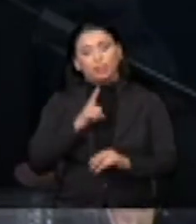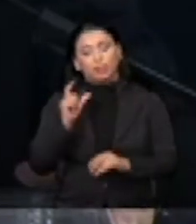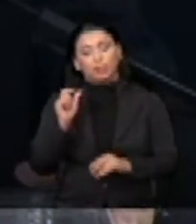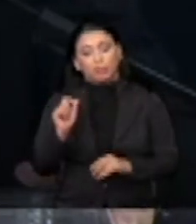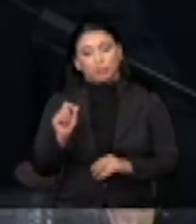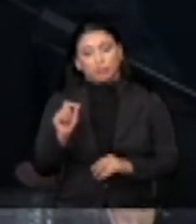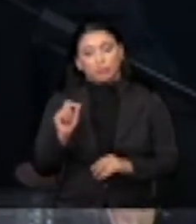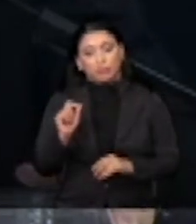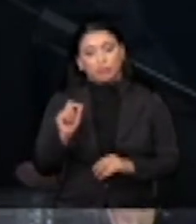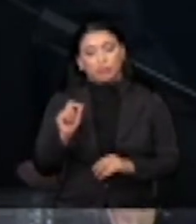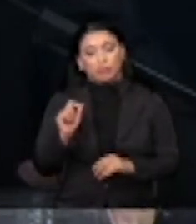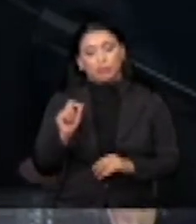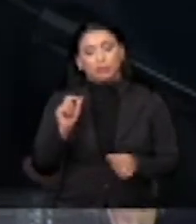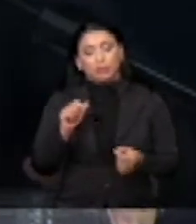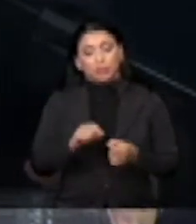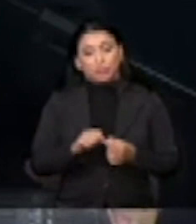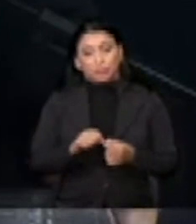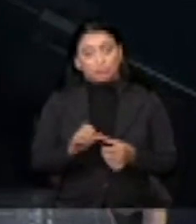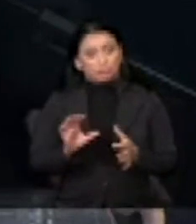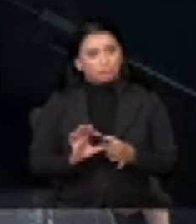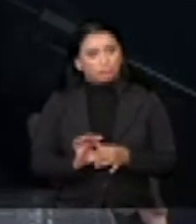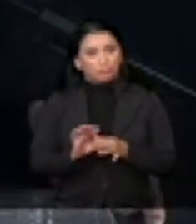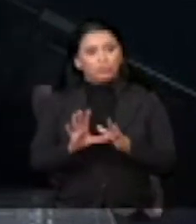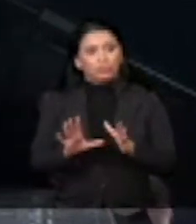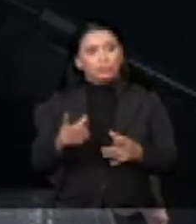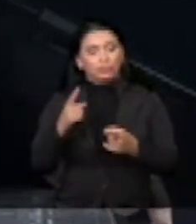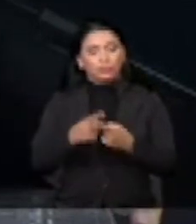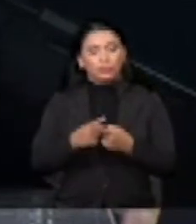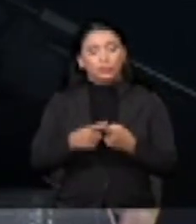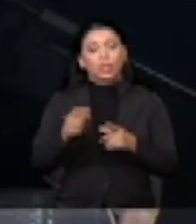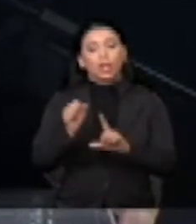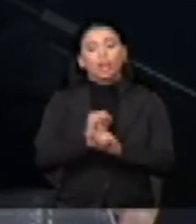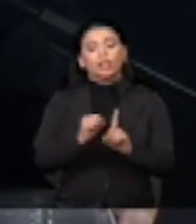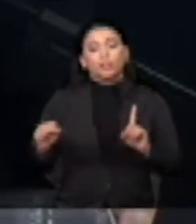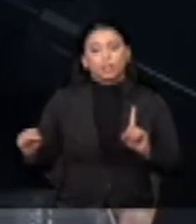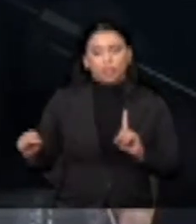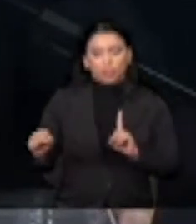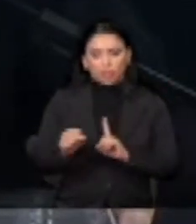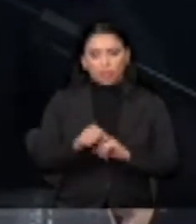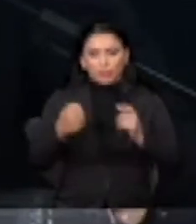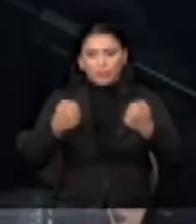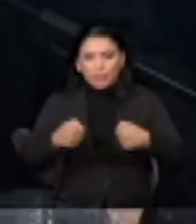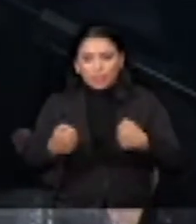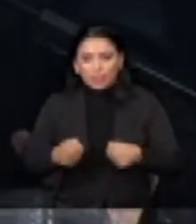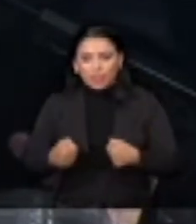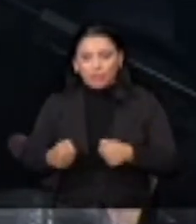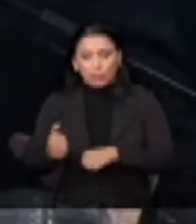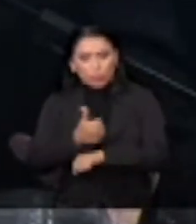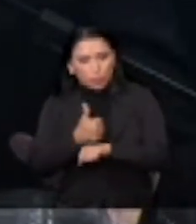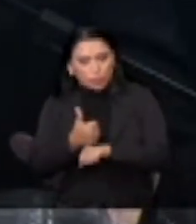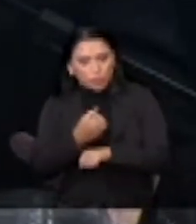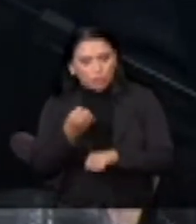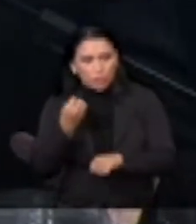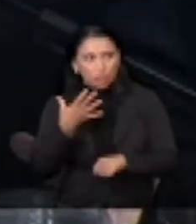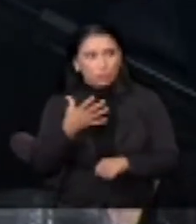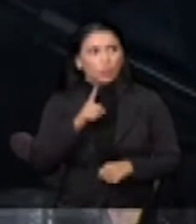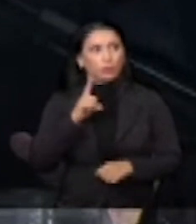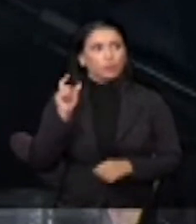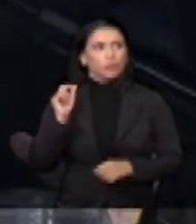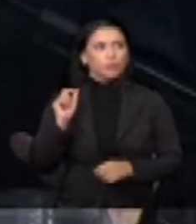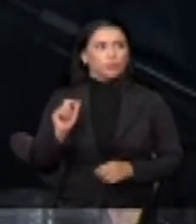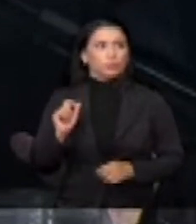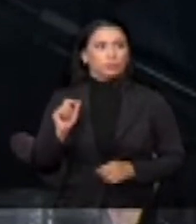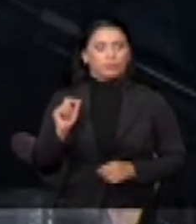concedida porque a sociedade precisa de bons profissionais não podemos ofertar mal aos profissionais